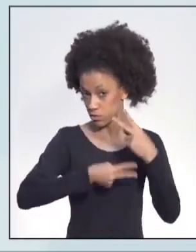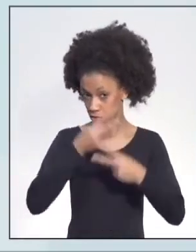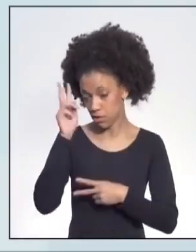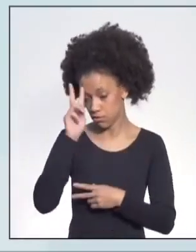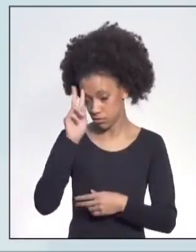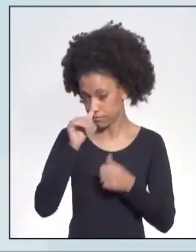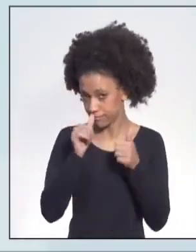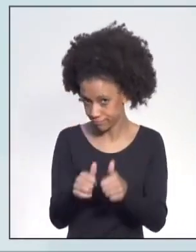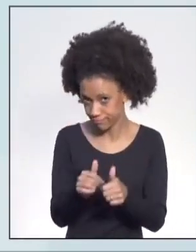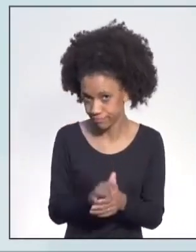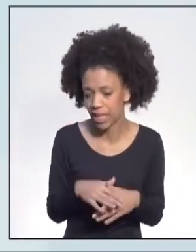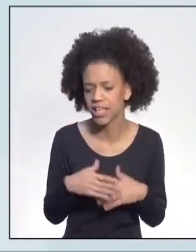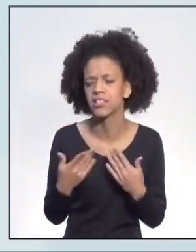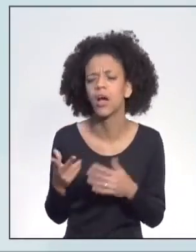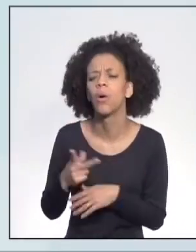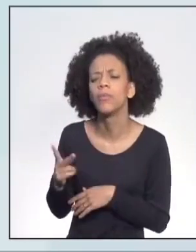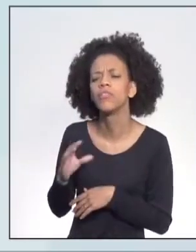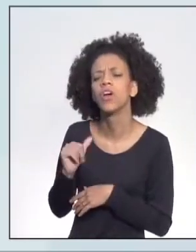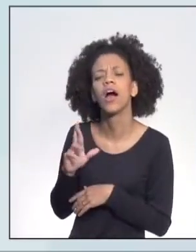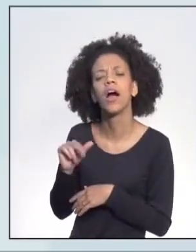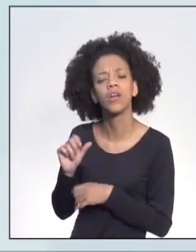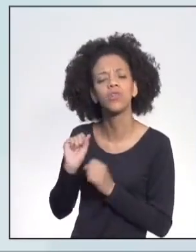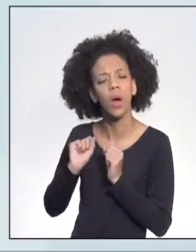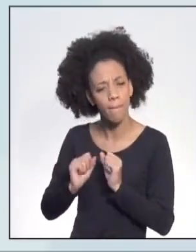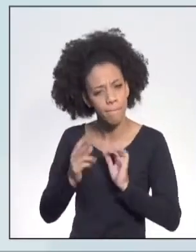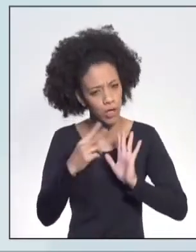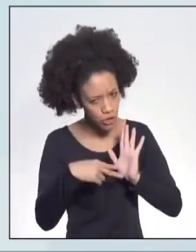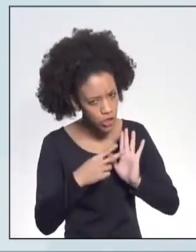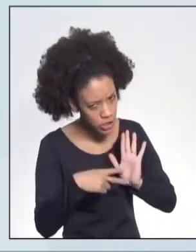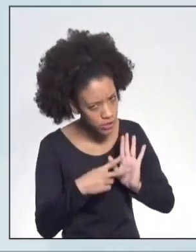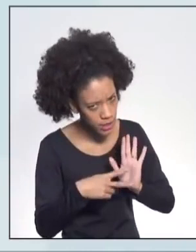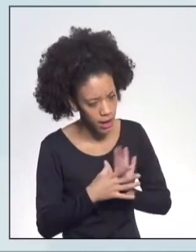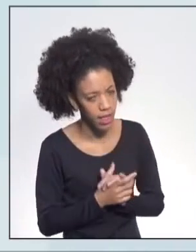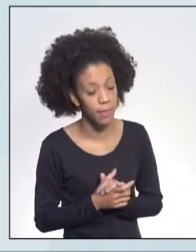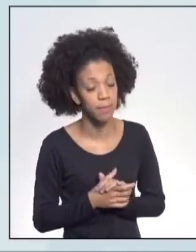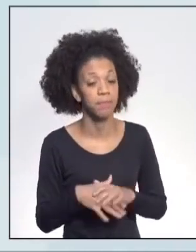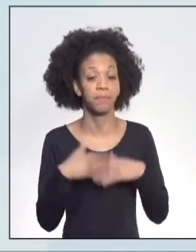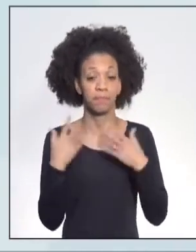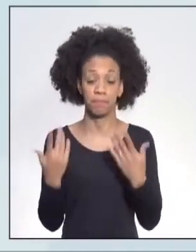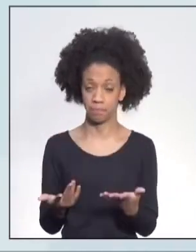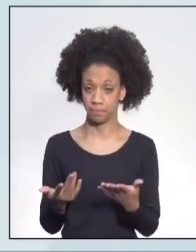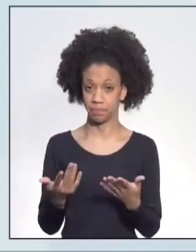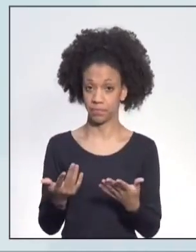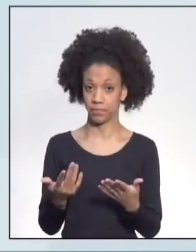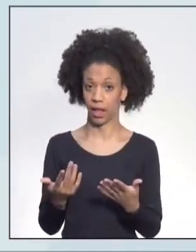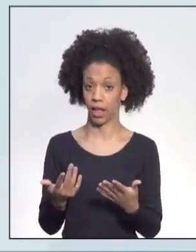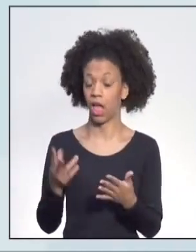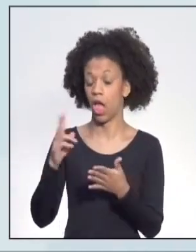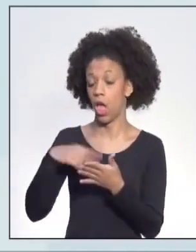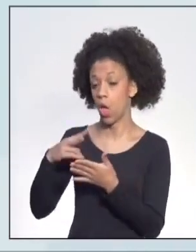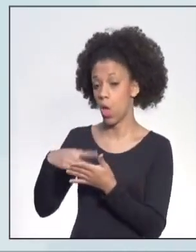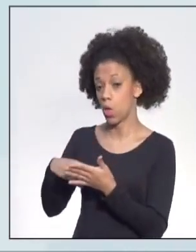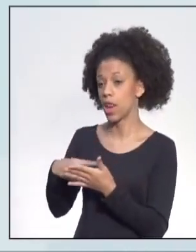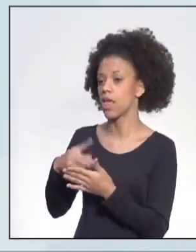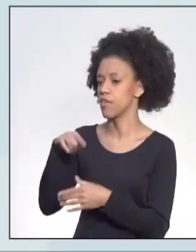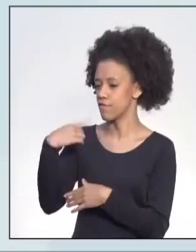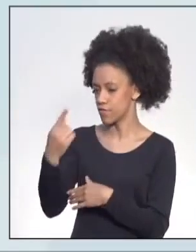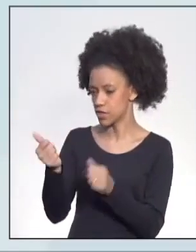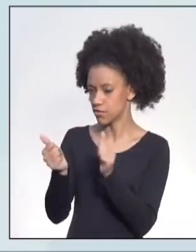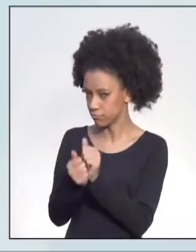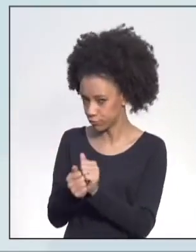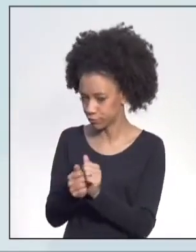História. Então, professor Carlos, você pode ler para mim essa avaliação da aula? Vamos ler. Eu vou ler daqui e vocês vão ler aí de